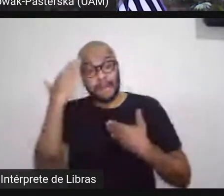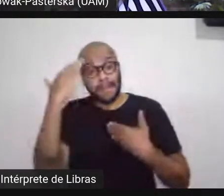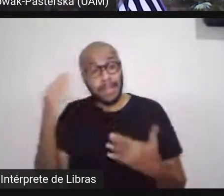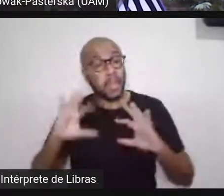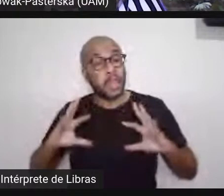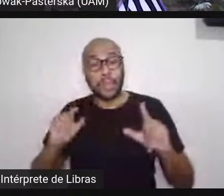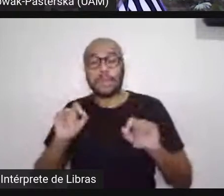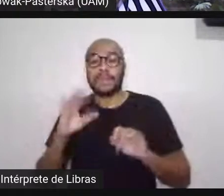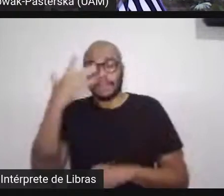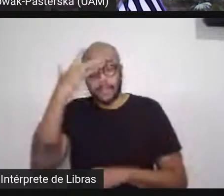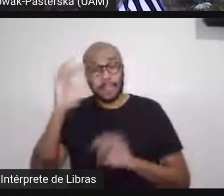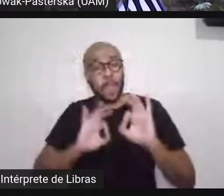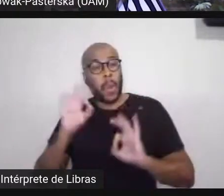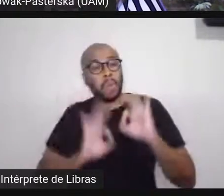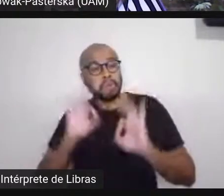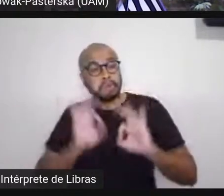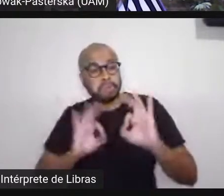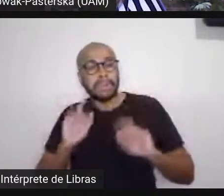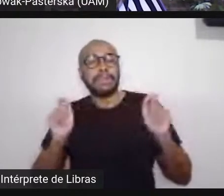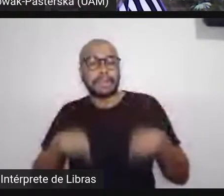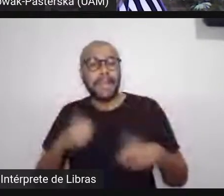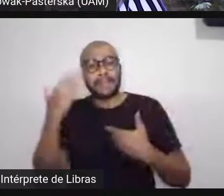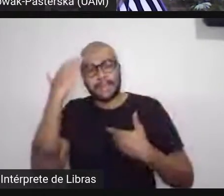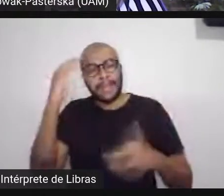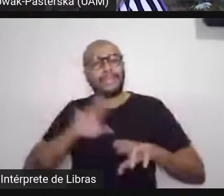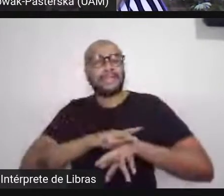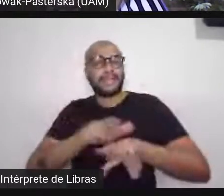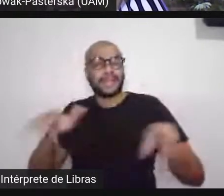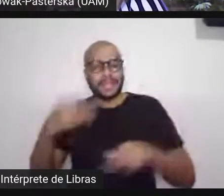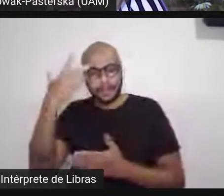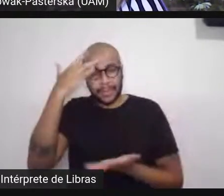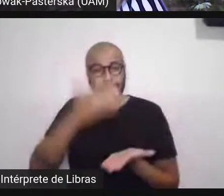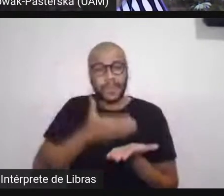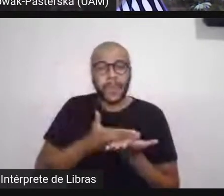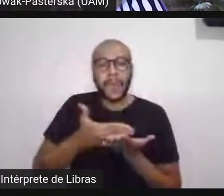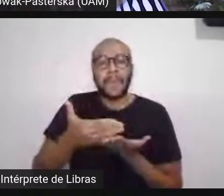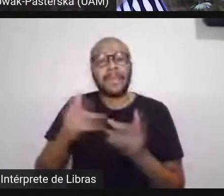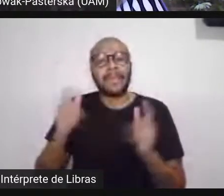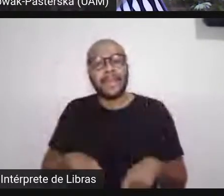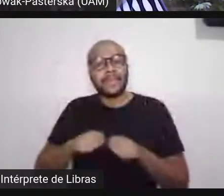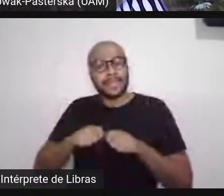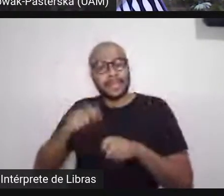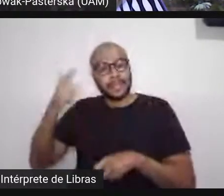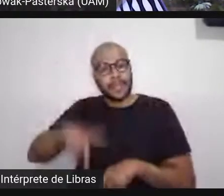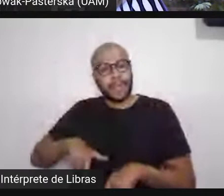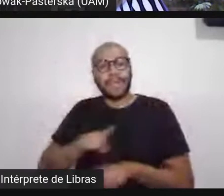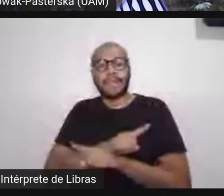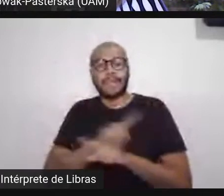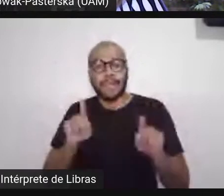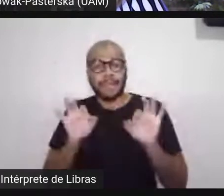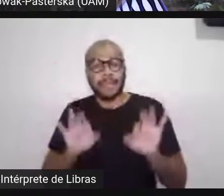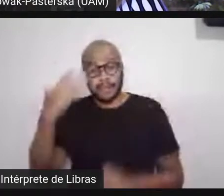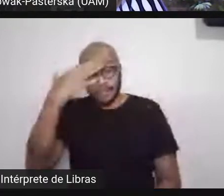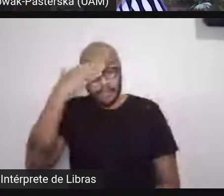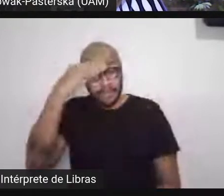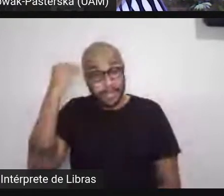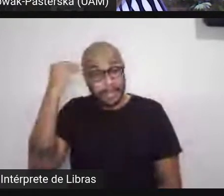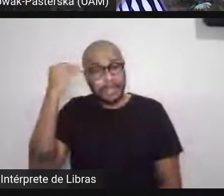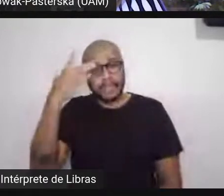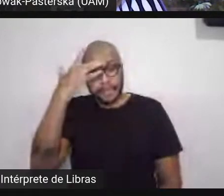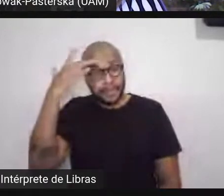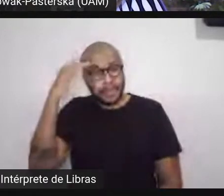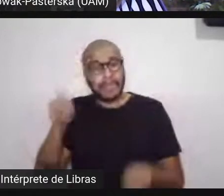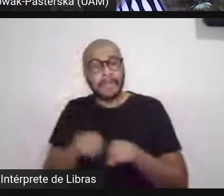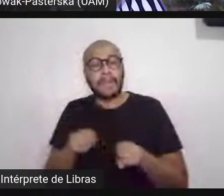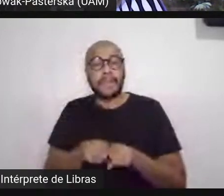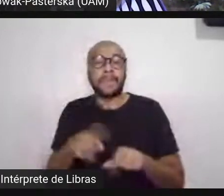que participou da organização. Eu já agradeci várias pessoas no começo. Não vou fazer isso novamente, porque certamente vou esquecer de alguém. Agradeço